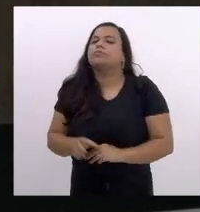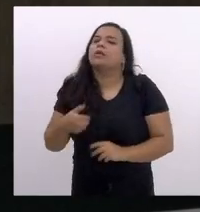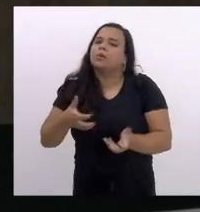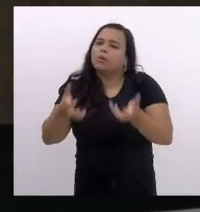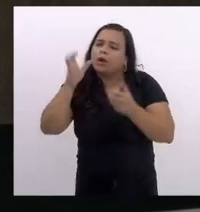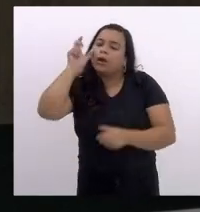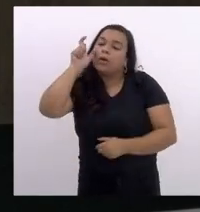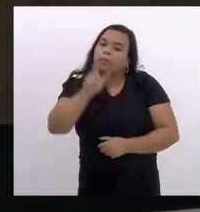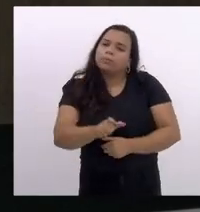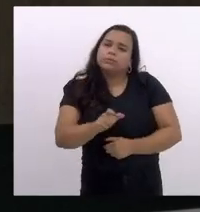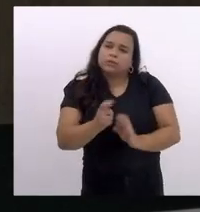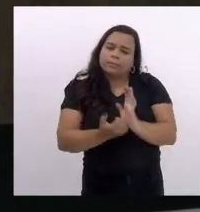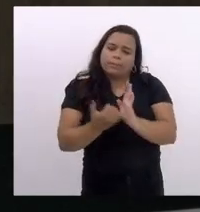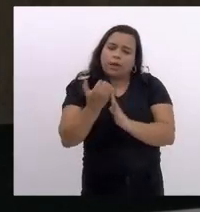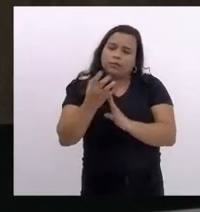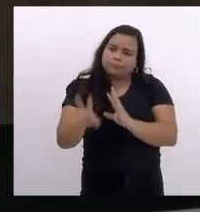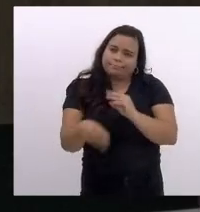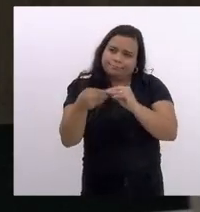observação.